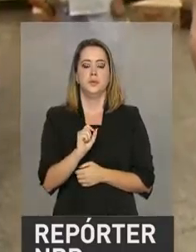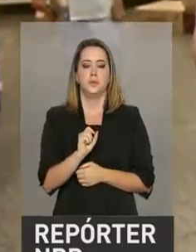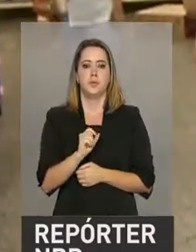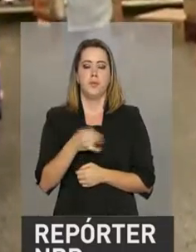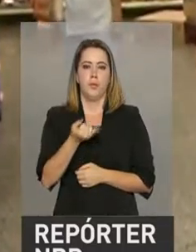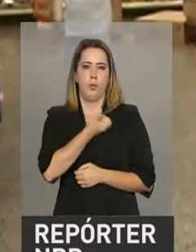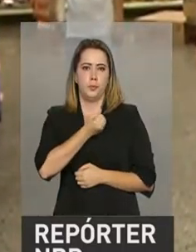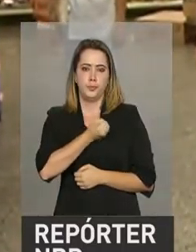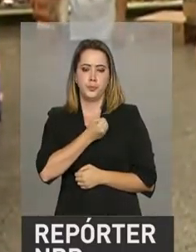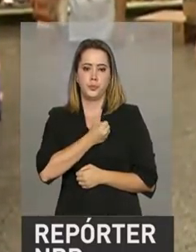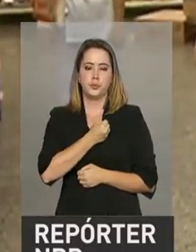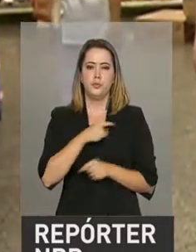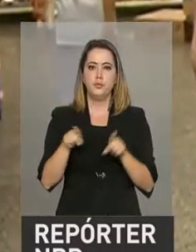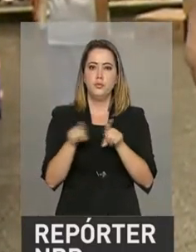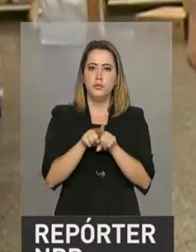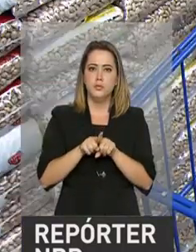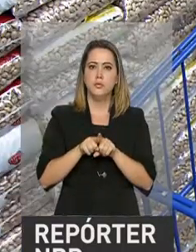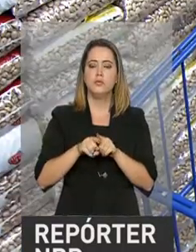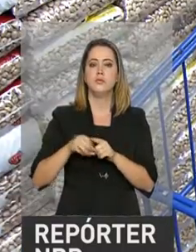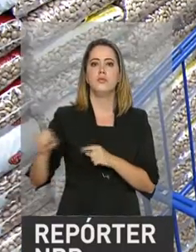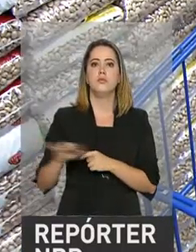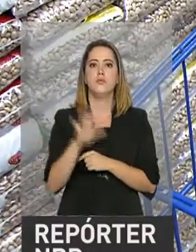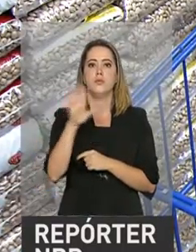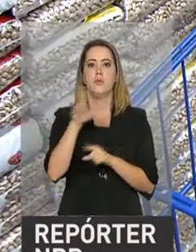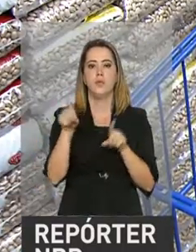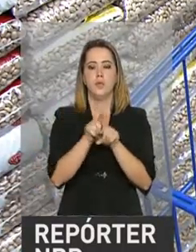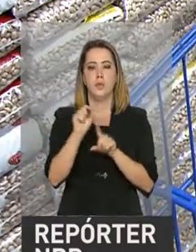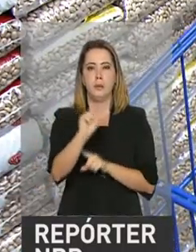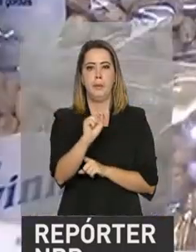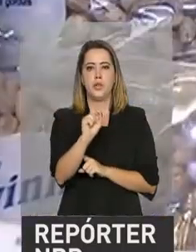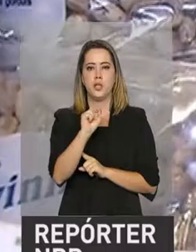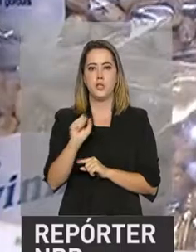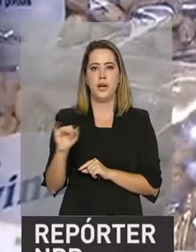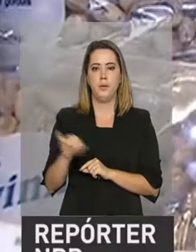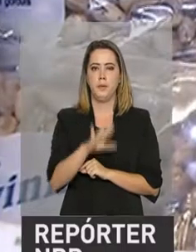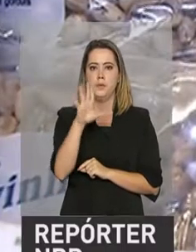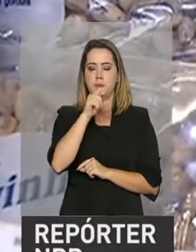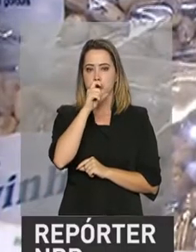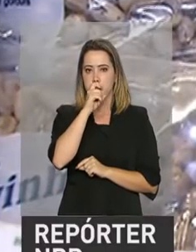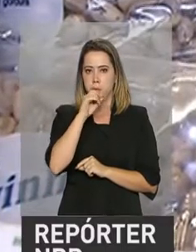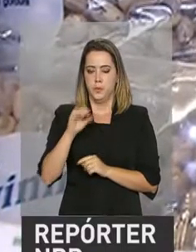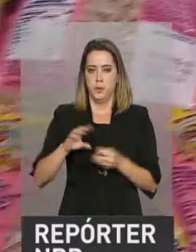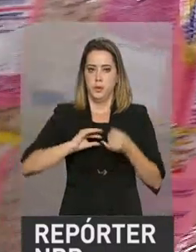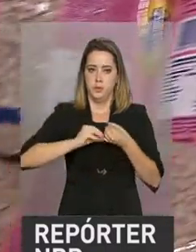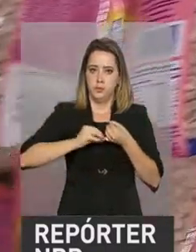Pelo índice que mede a inflação oficial do país, o preço do feijão carioca caiu